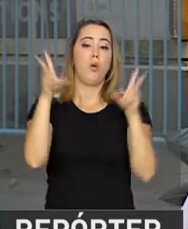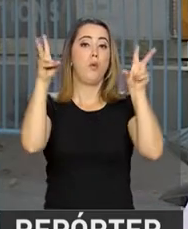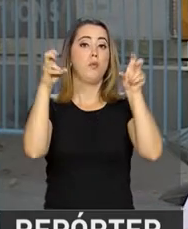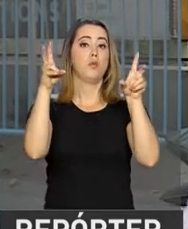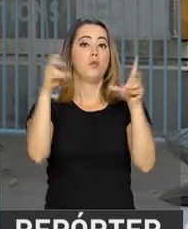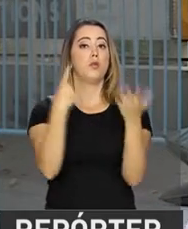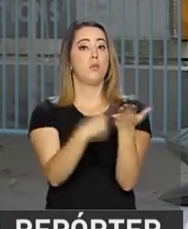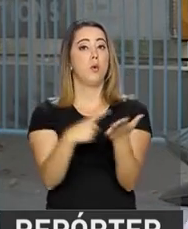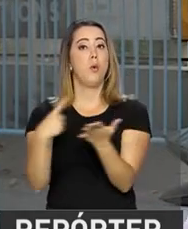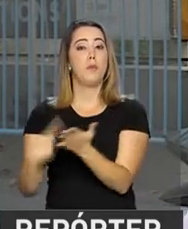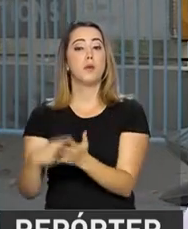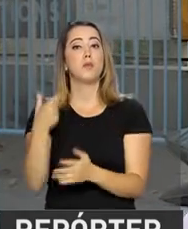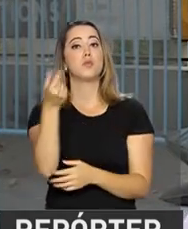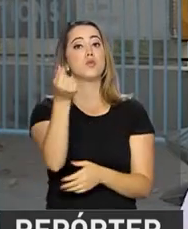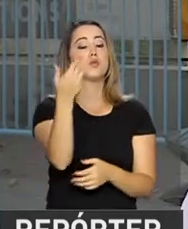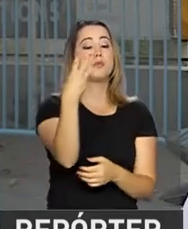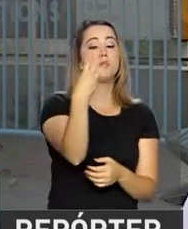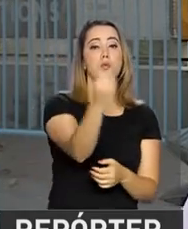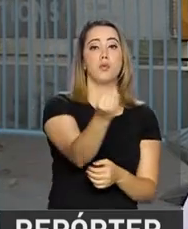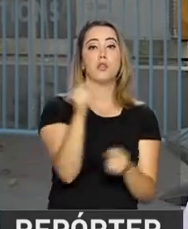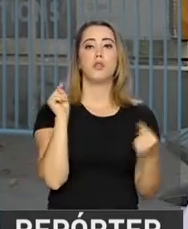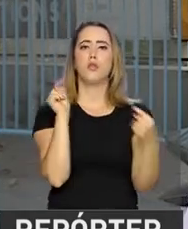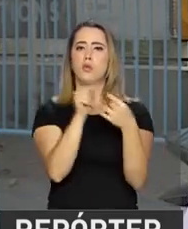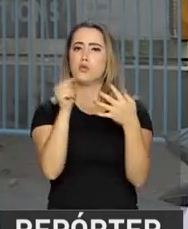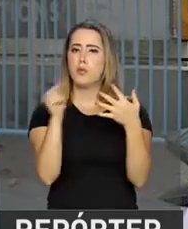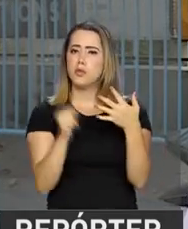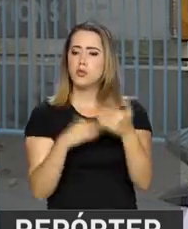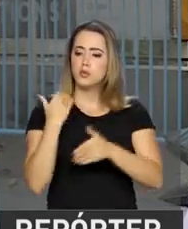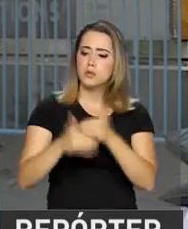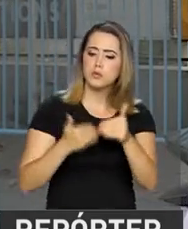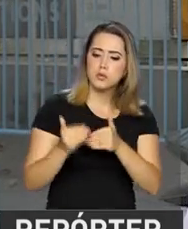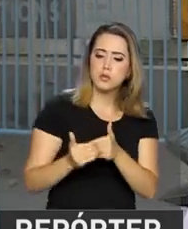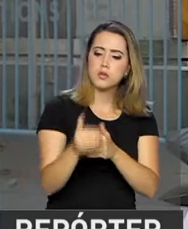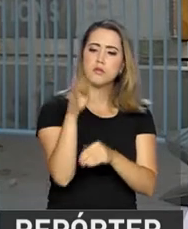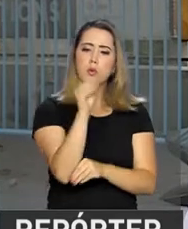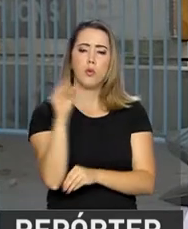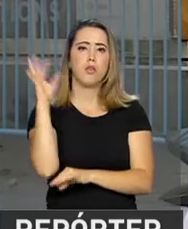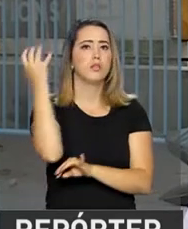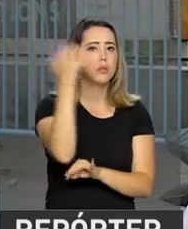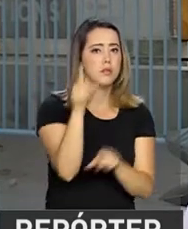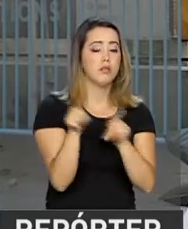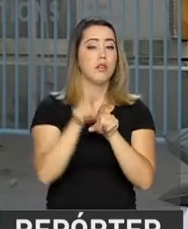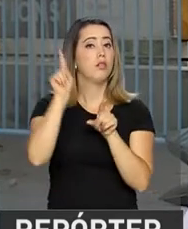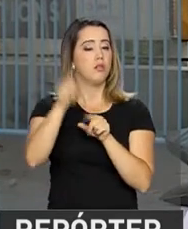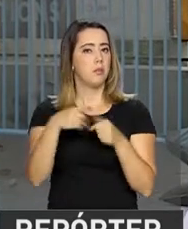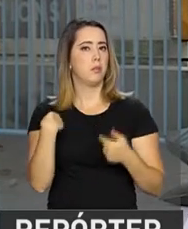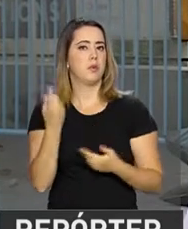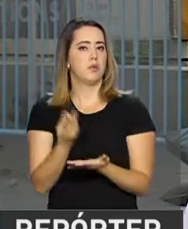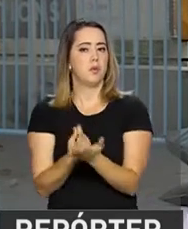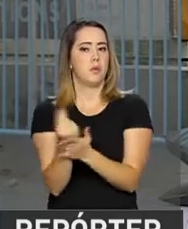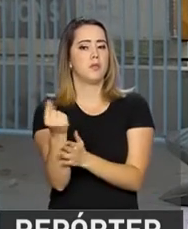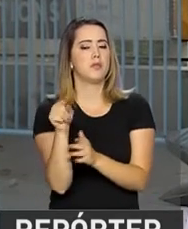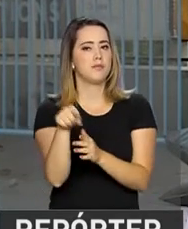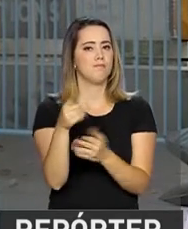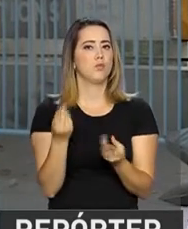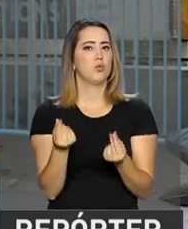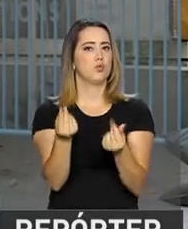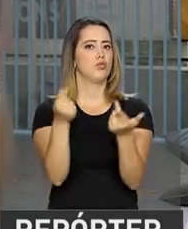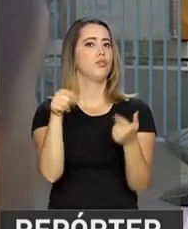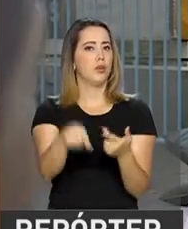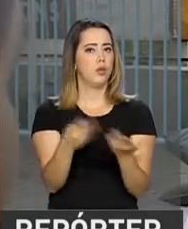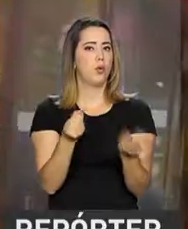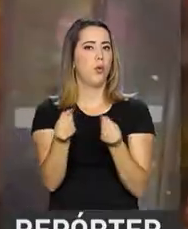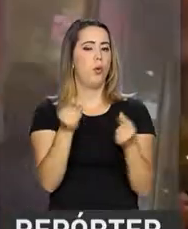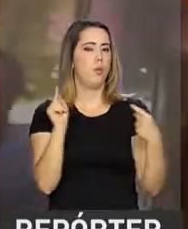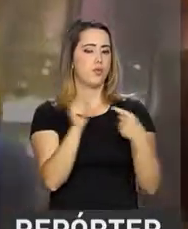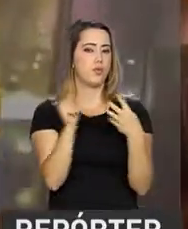agenda 2030 os objetivos do desenvolvimento sustentável podemos pensar no financiamento desses objetivos onde seus